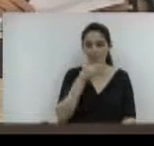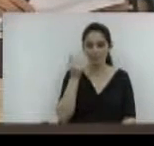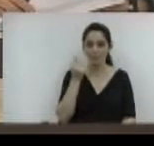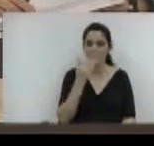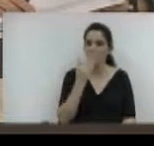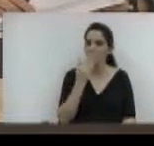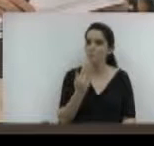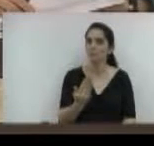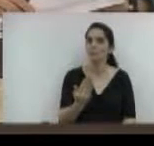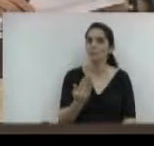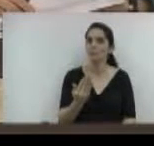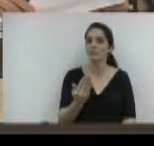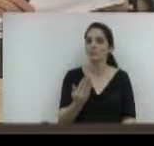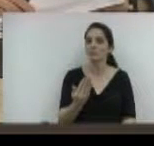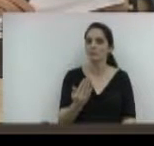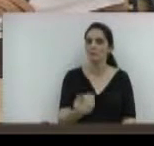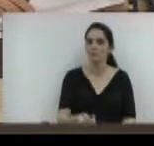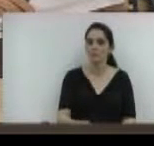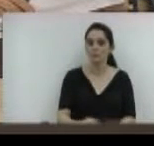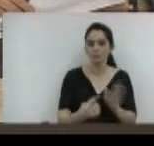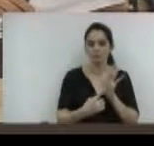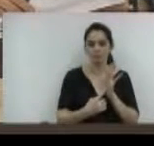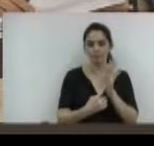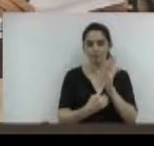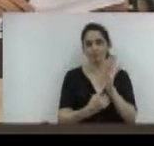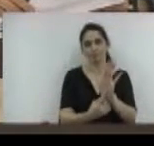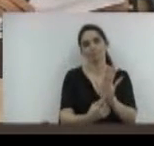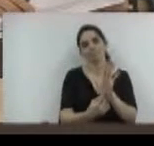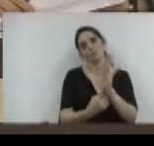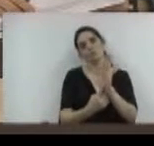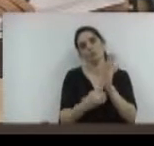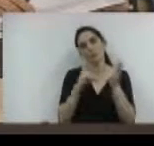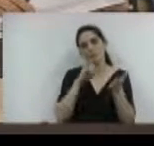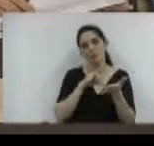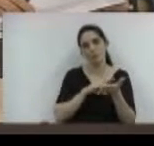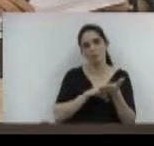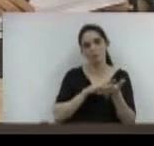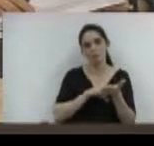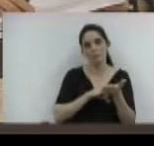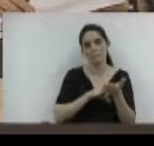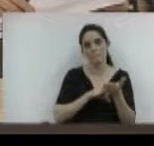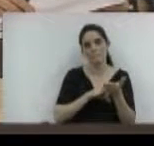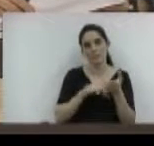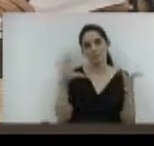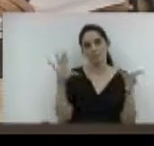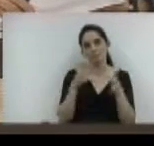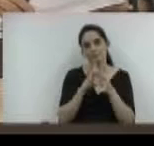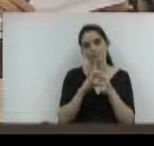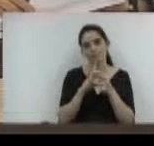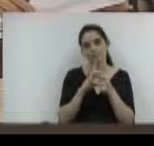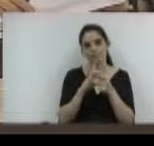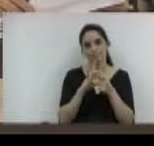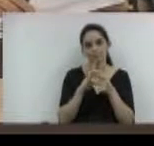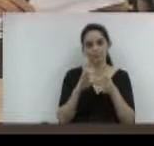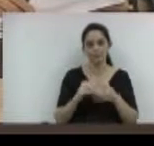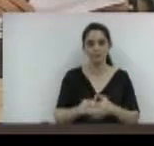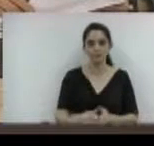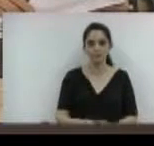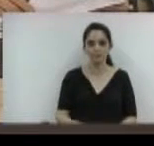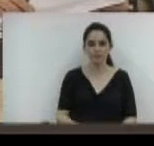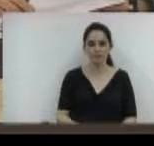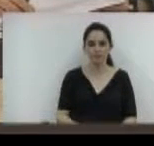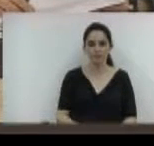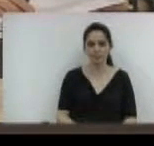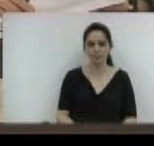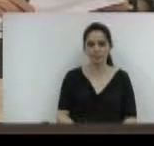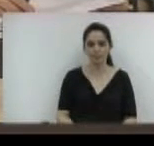a mensagem necessária à sua apresentação, bem como documentação anexa, no sentido de que a mesma faça parte integrante do